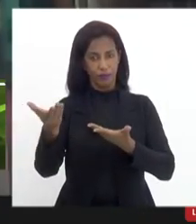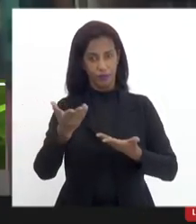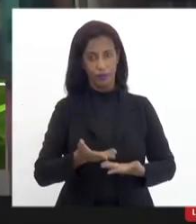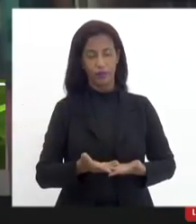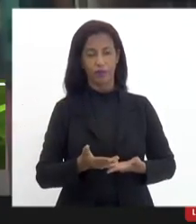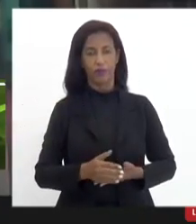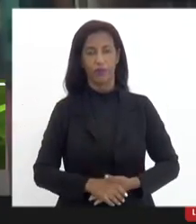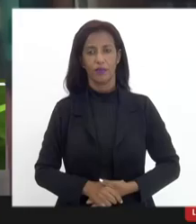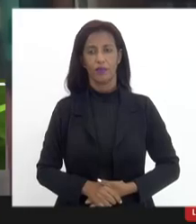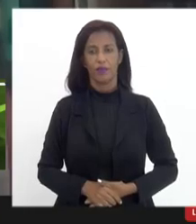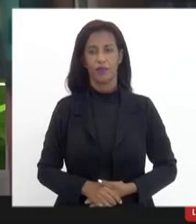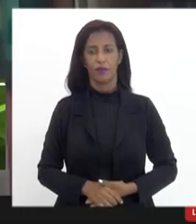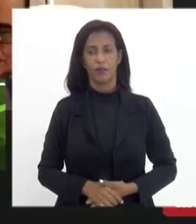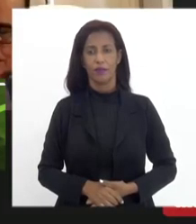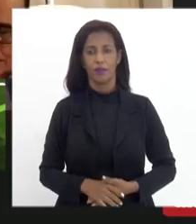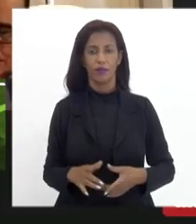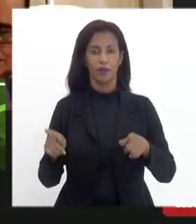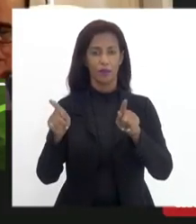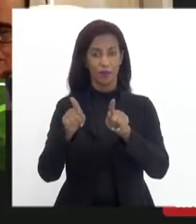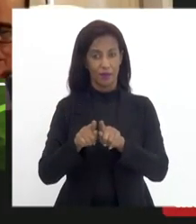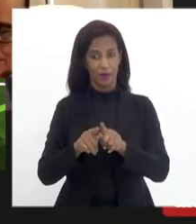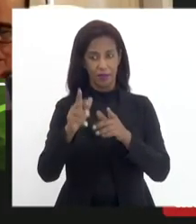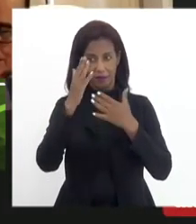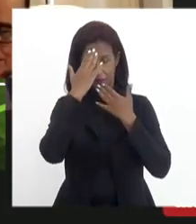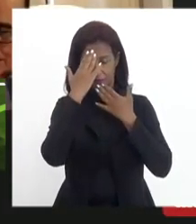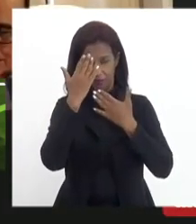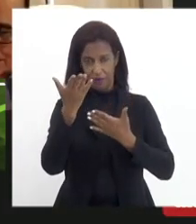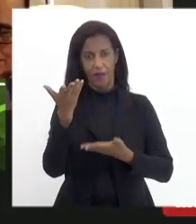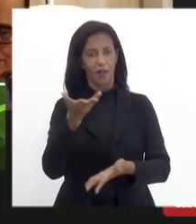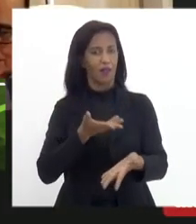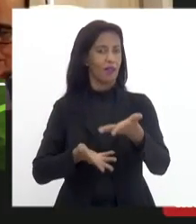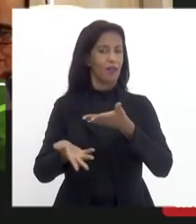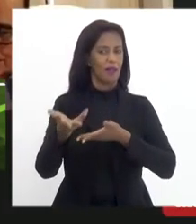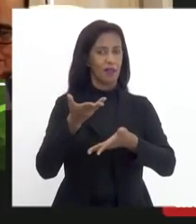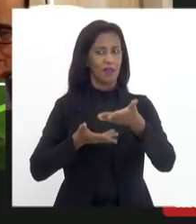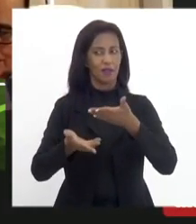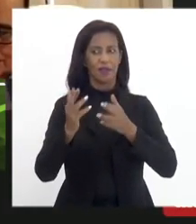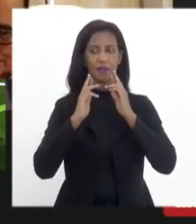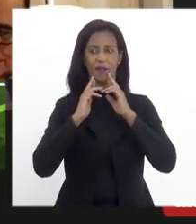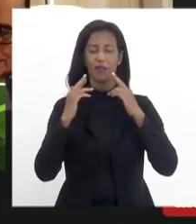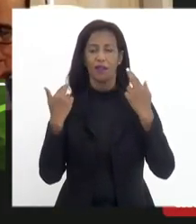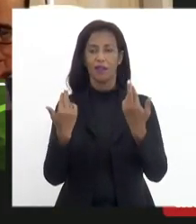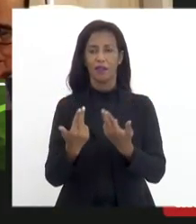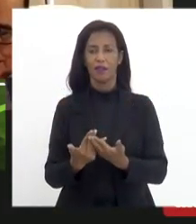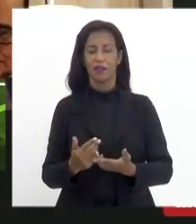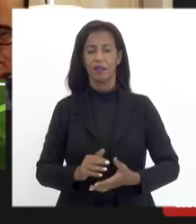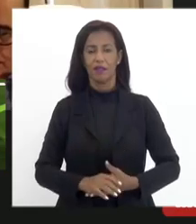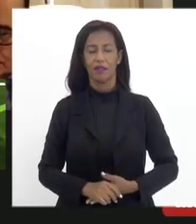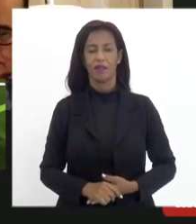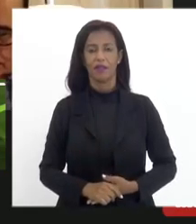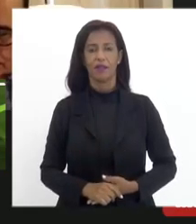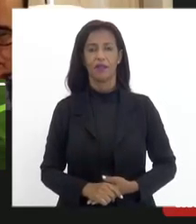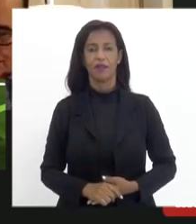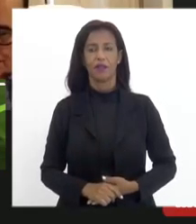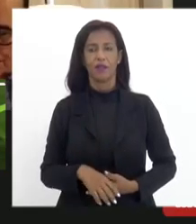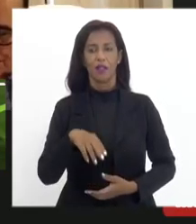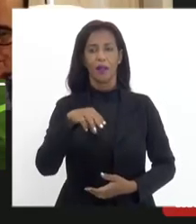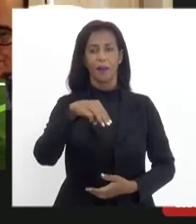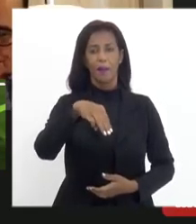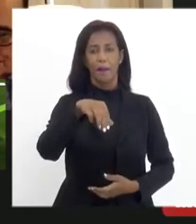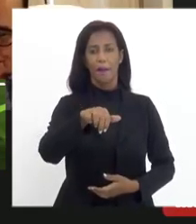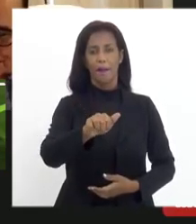da palavra e, ao mesmo tempo, agradecer a sua participação na nossa audiência pública, do senhor Manuel da